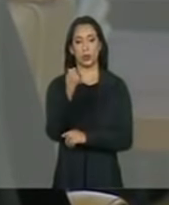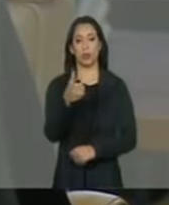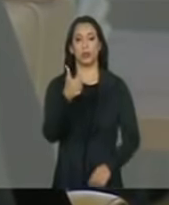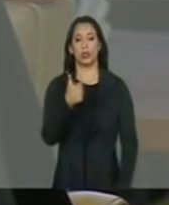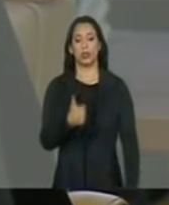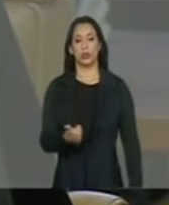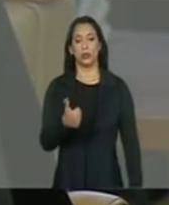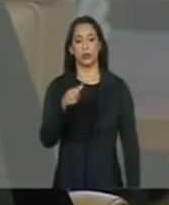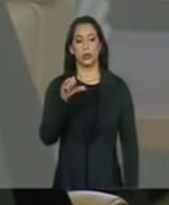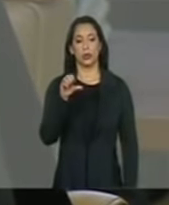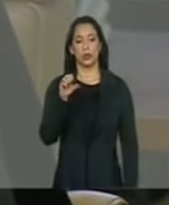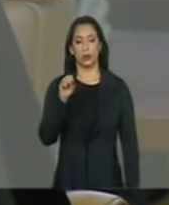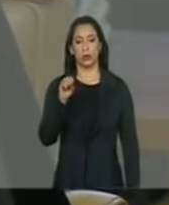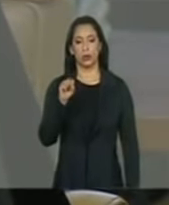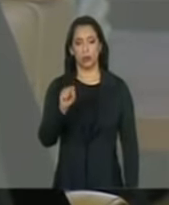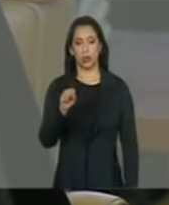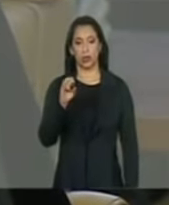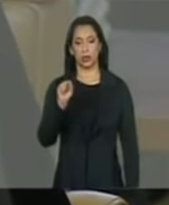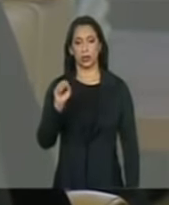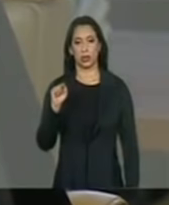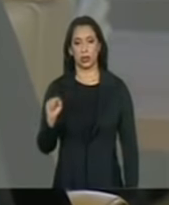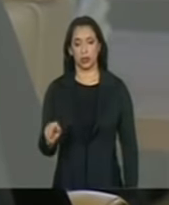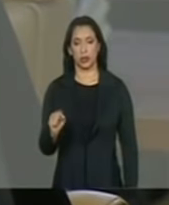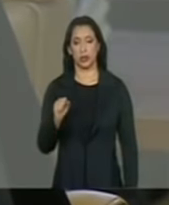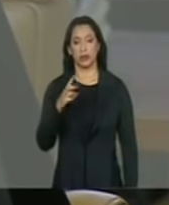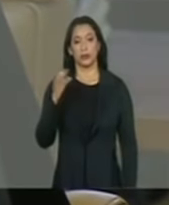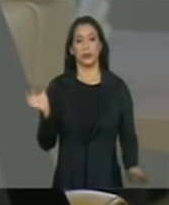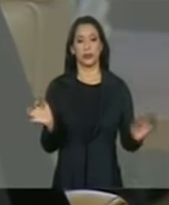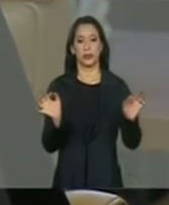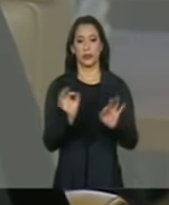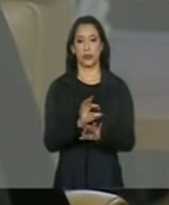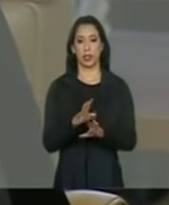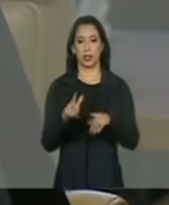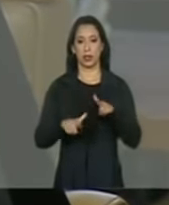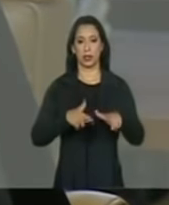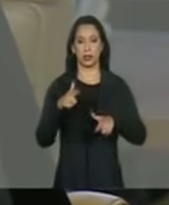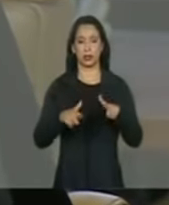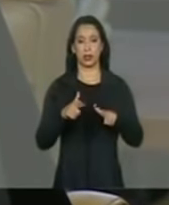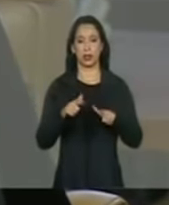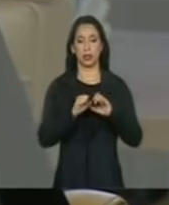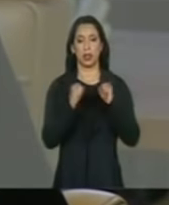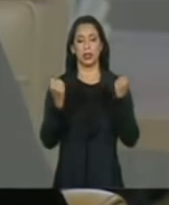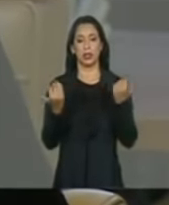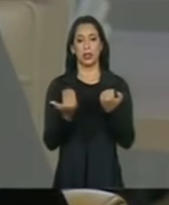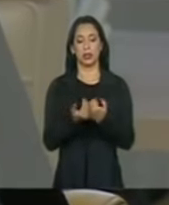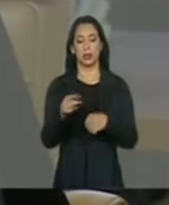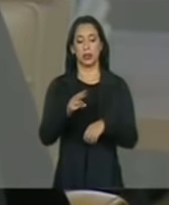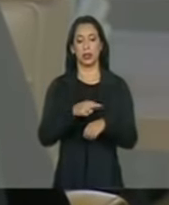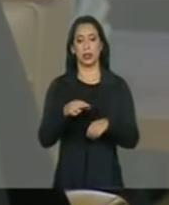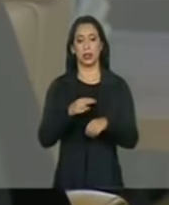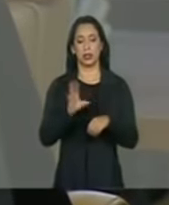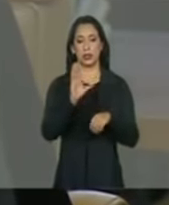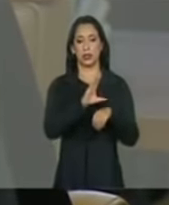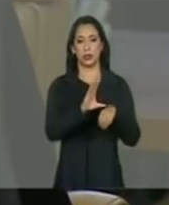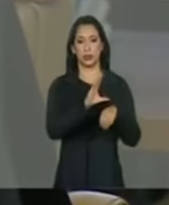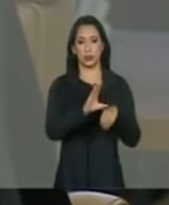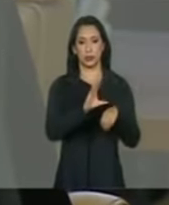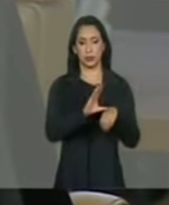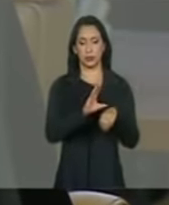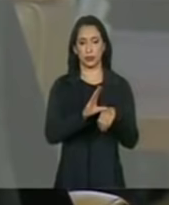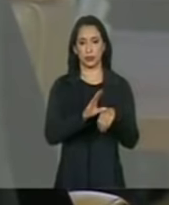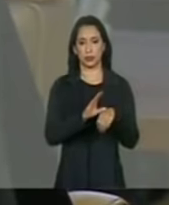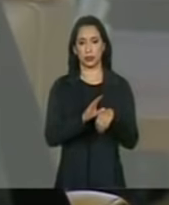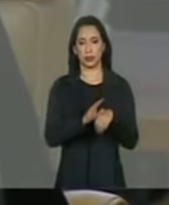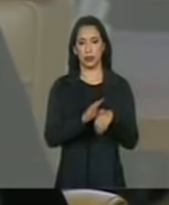1988 ao encerrar os trabalhos da assembléia nacional constituinte que tão bem soube conduzir repudiou